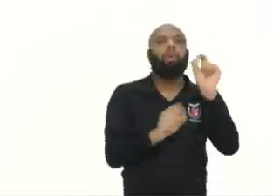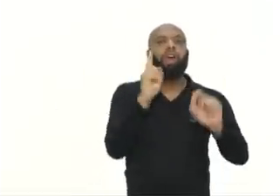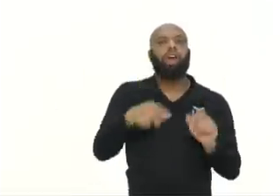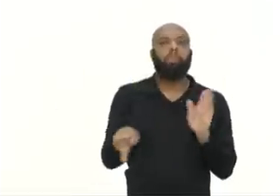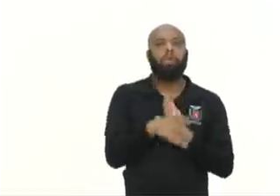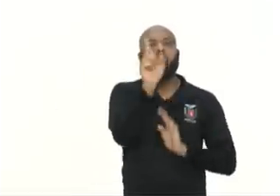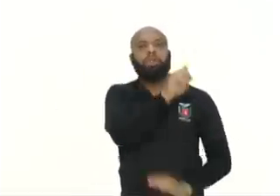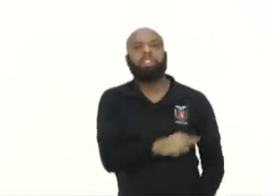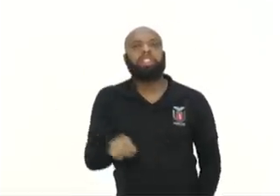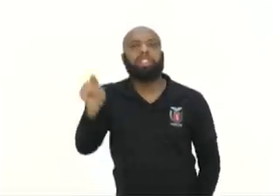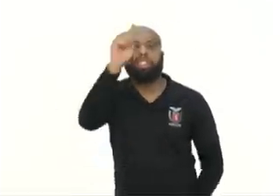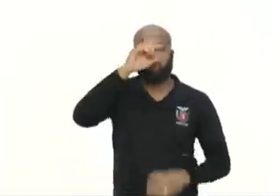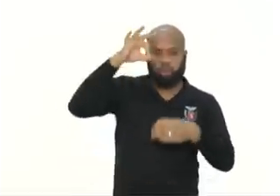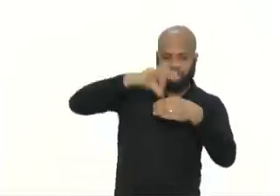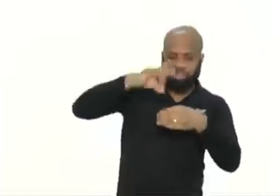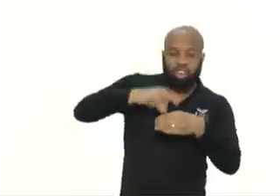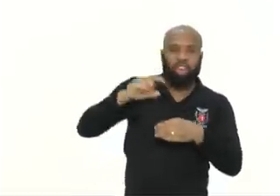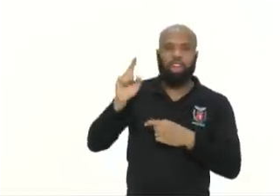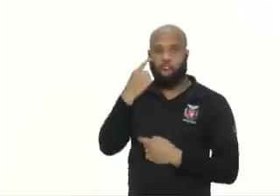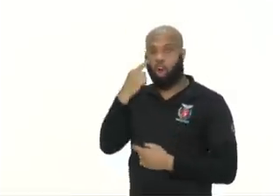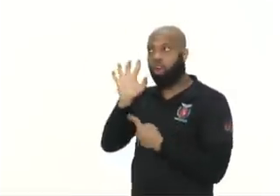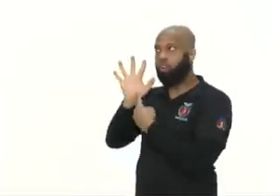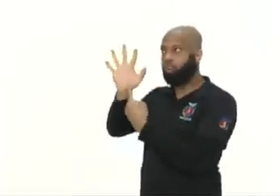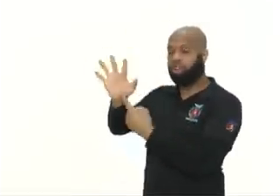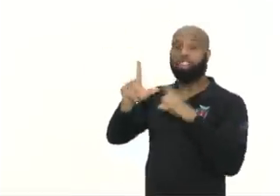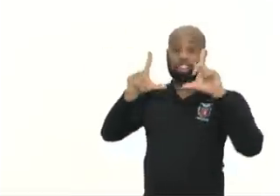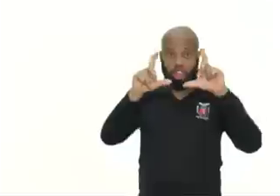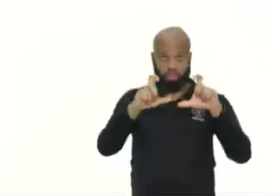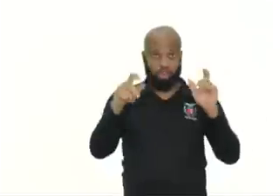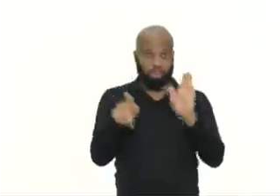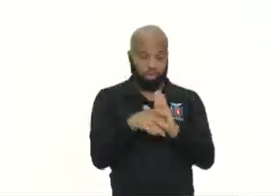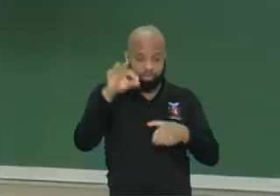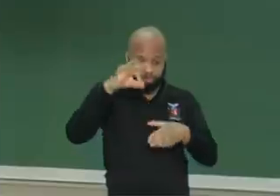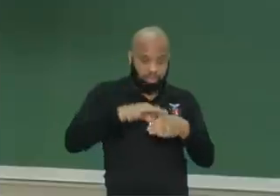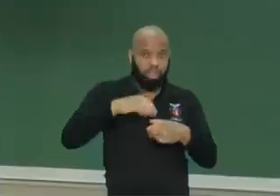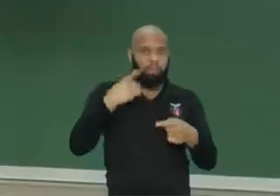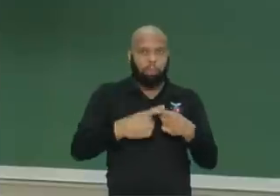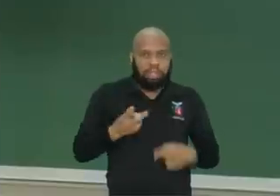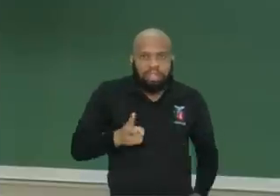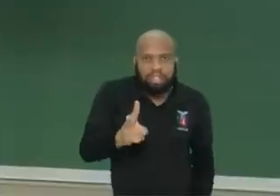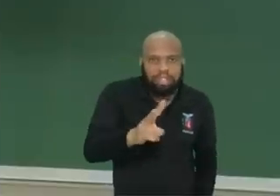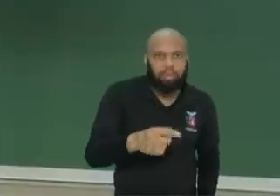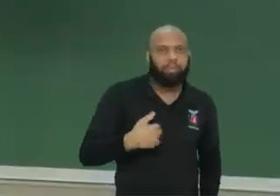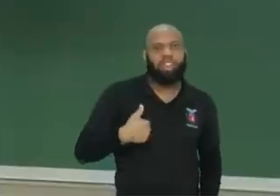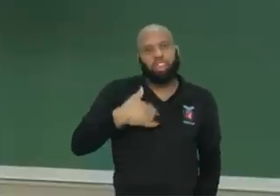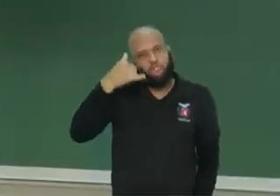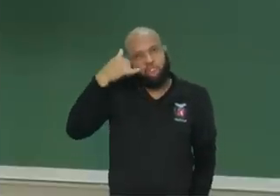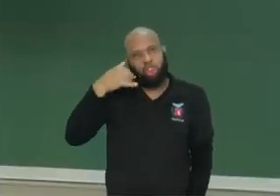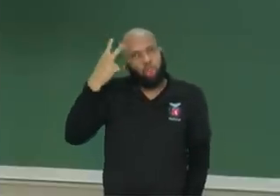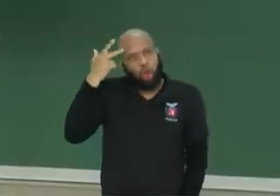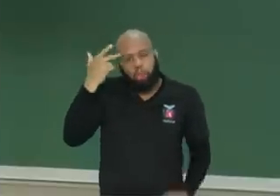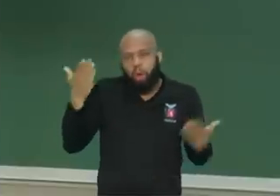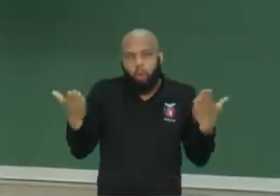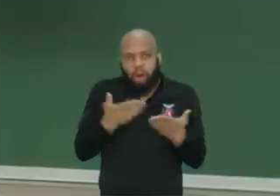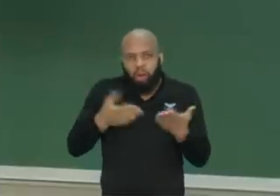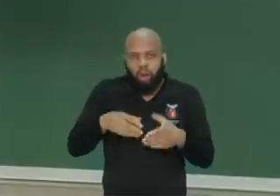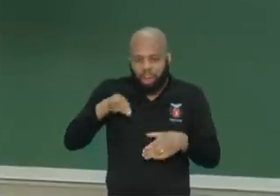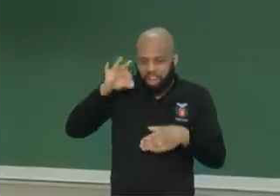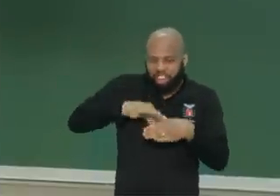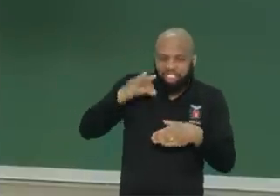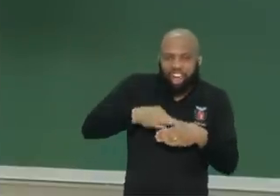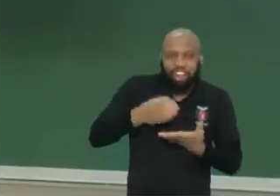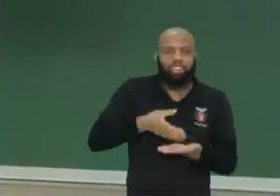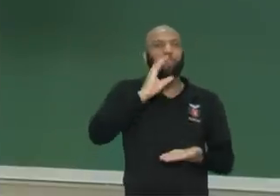erva mate, que eu trago aqui uma foto para vocês da erva mate, que é tão comum, né, a gente tomar o mate no café da